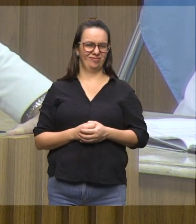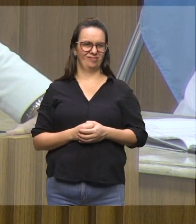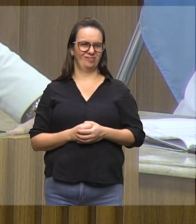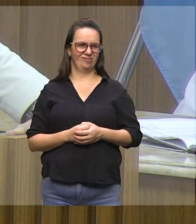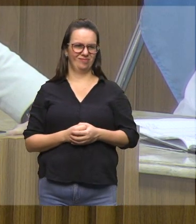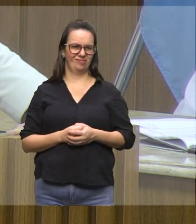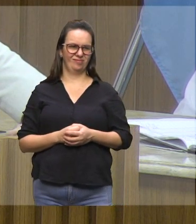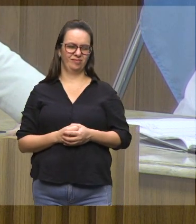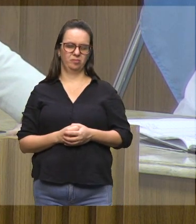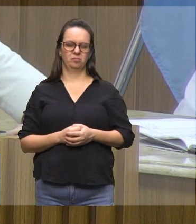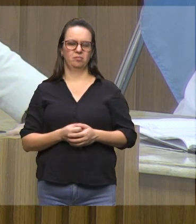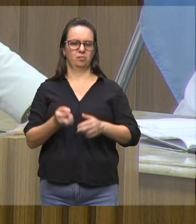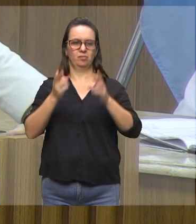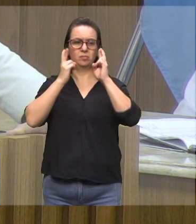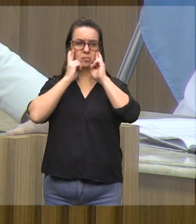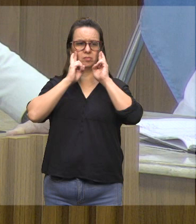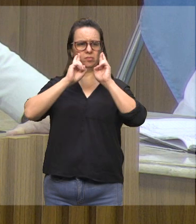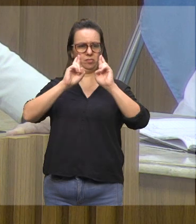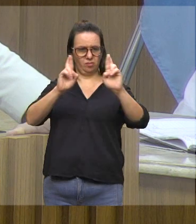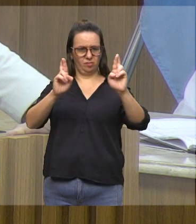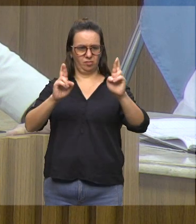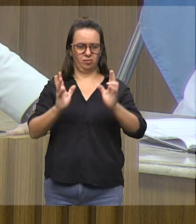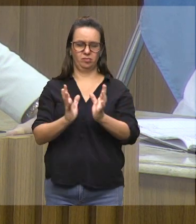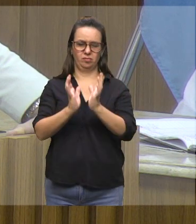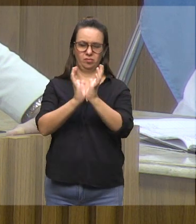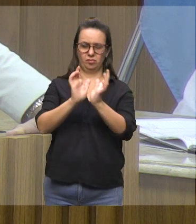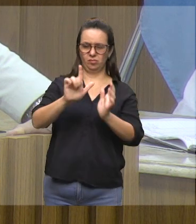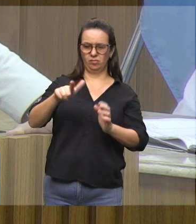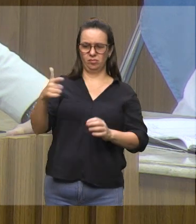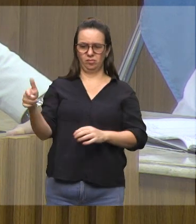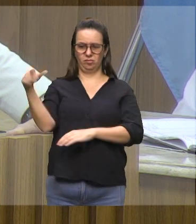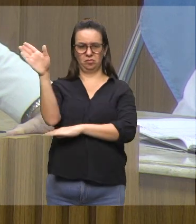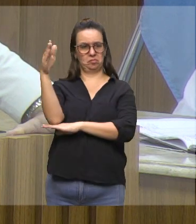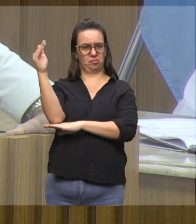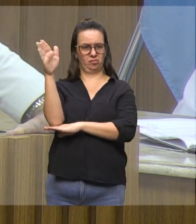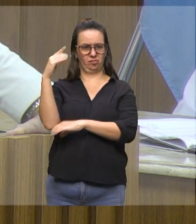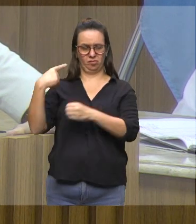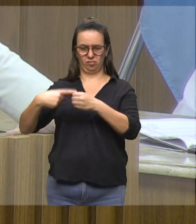Bandeirantes de Birigui, uma cidade tradicional no esporte também,